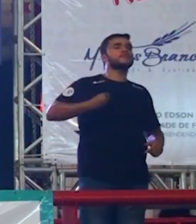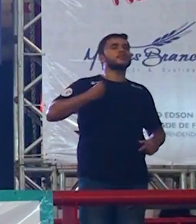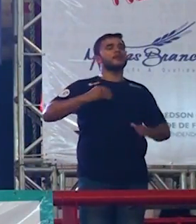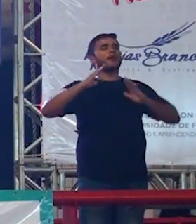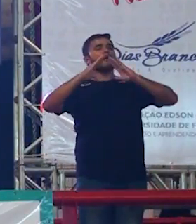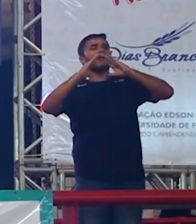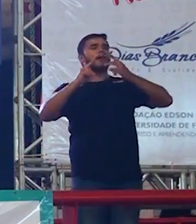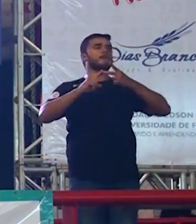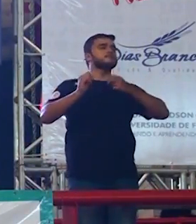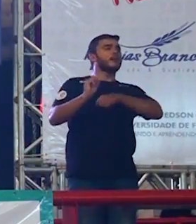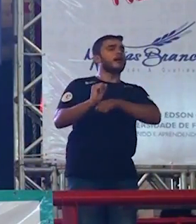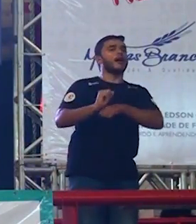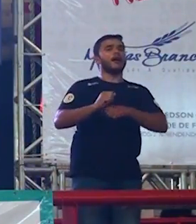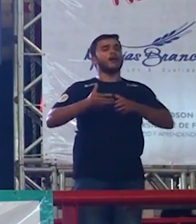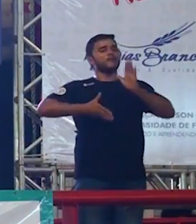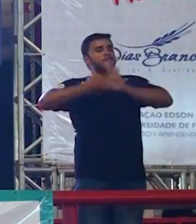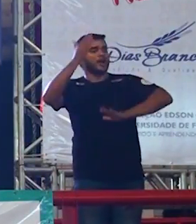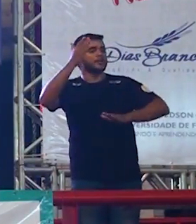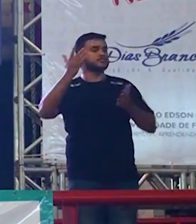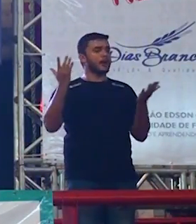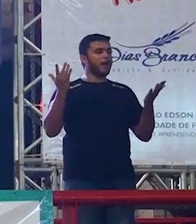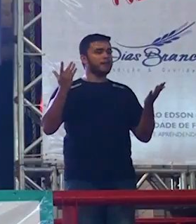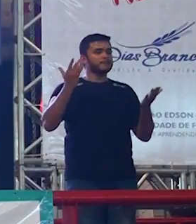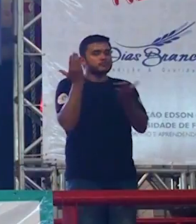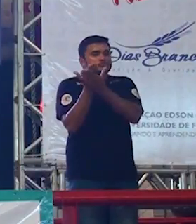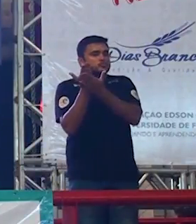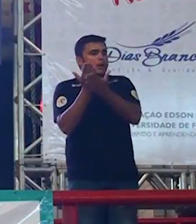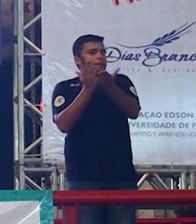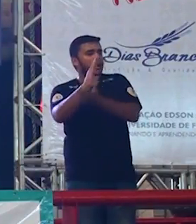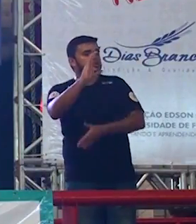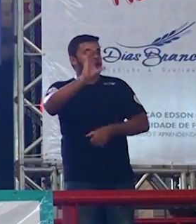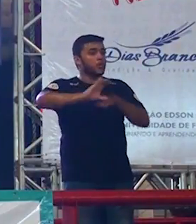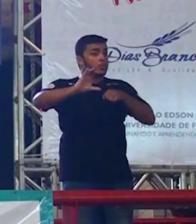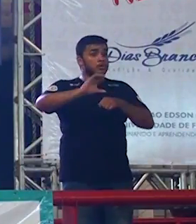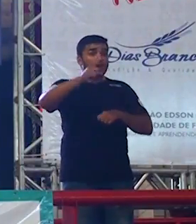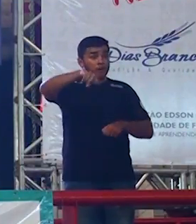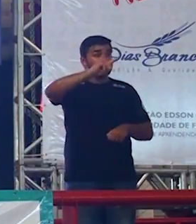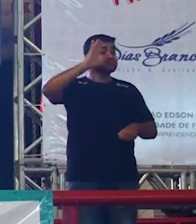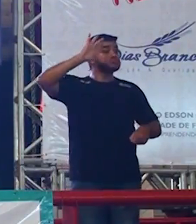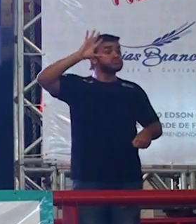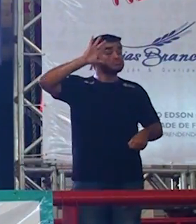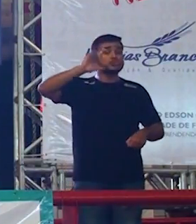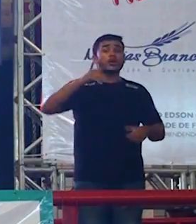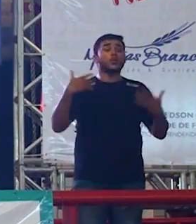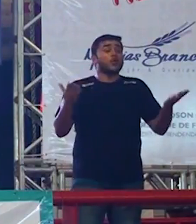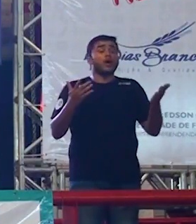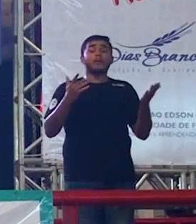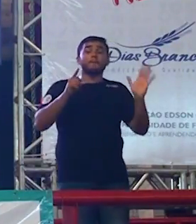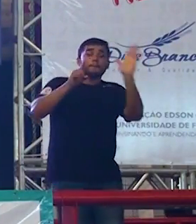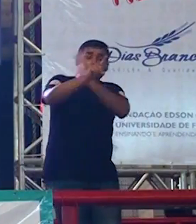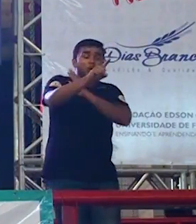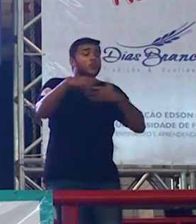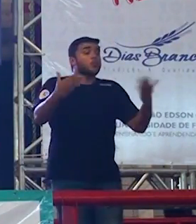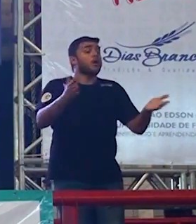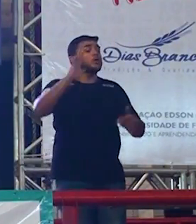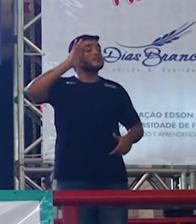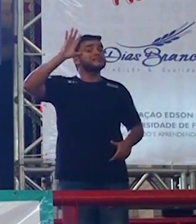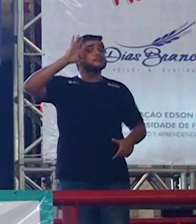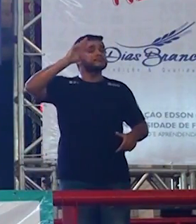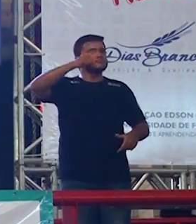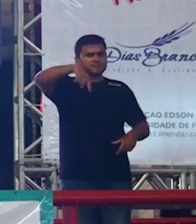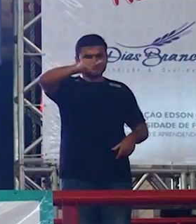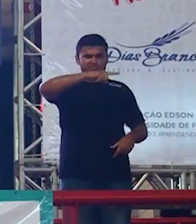for conversar com você, se eu tivesse a oportunidade agora de conversar com você e perguntar quais são os seus sonhos, e você